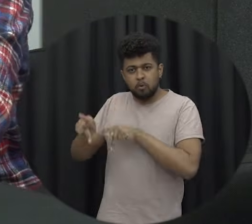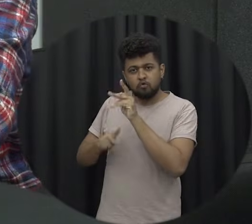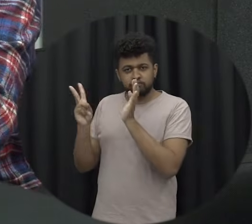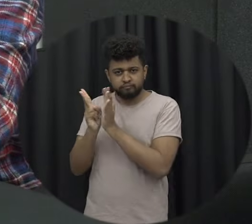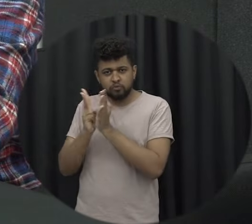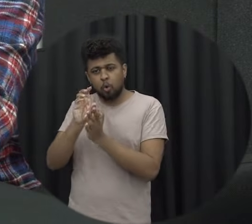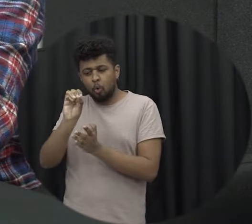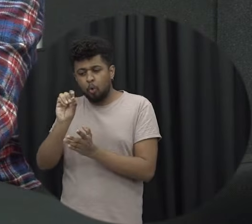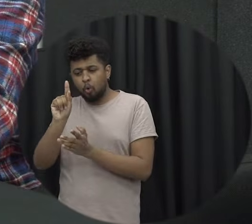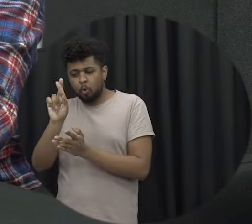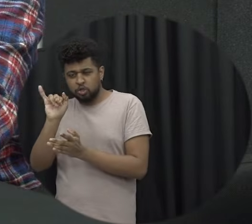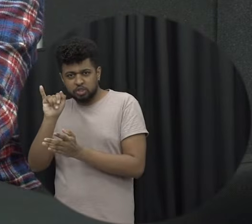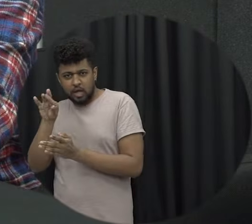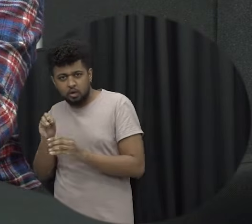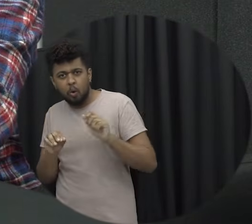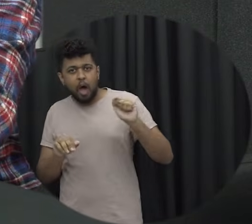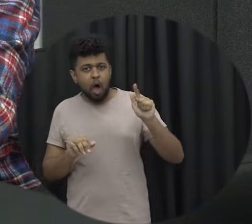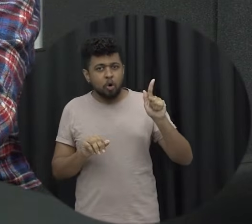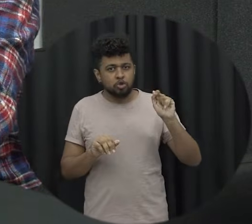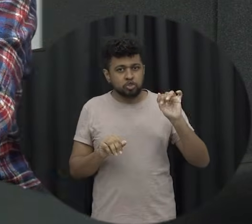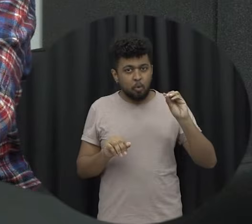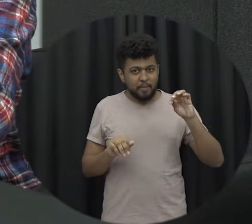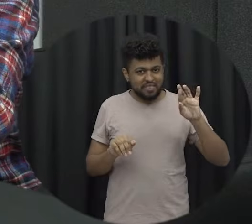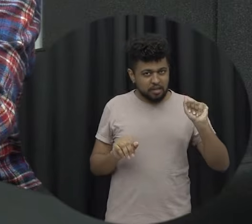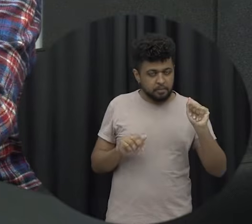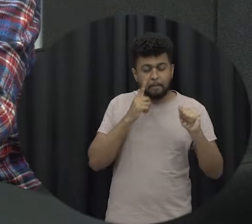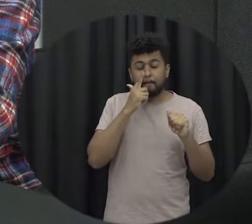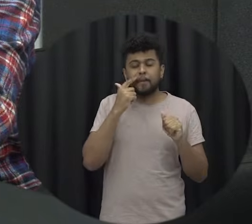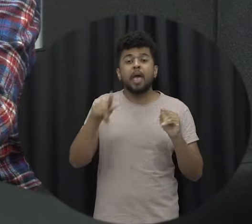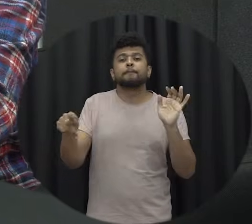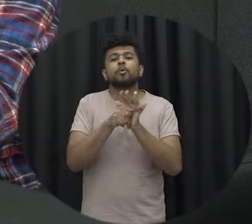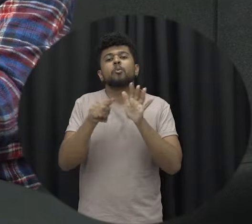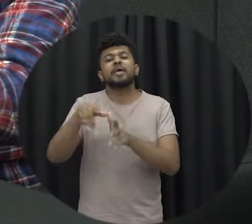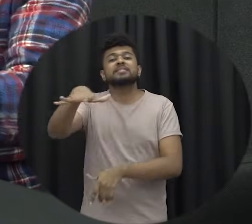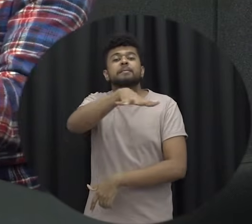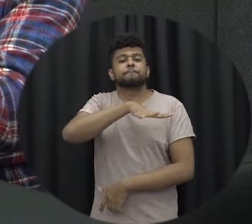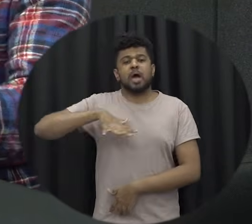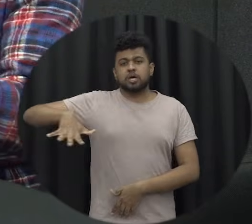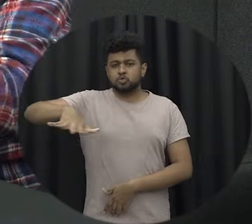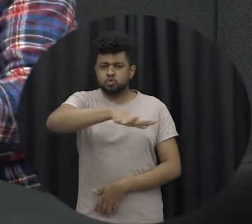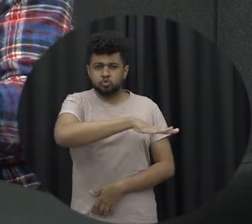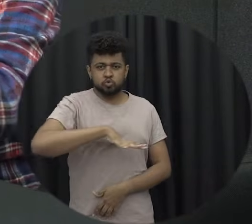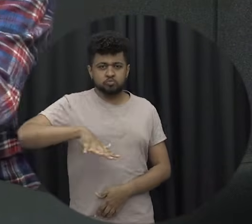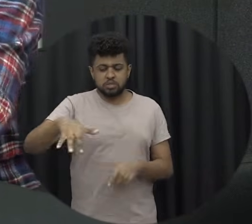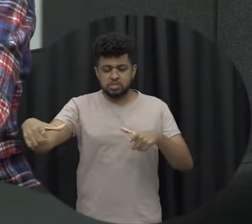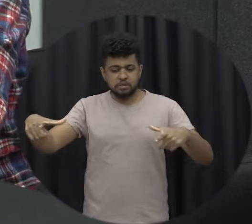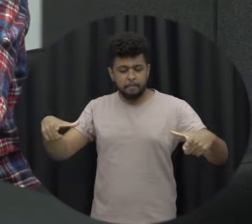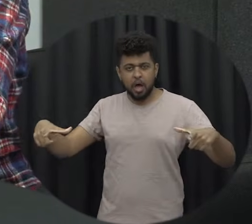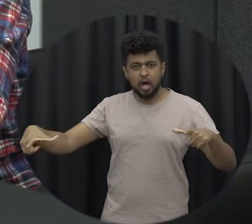muita relação com espaço, como eu falei, né? Os geoglifos é um exemplo disso, né? Talvez de